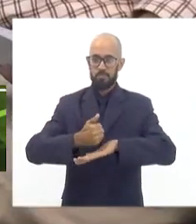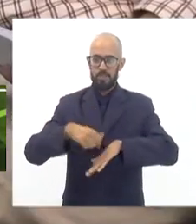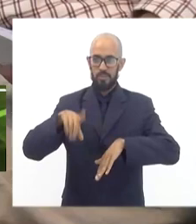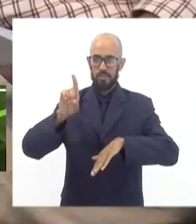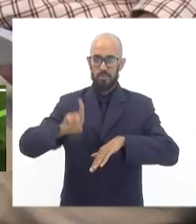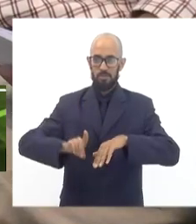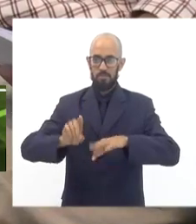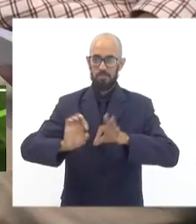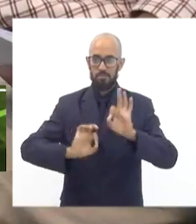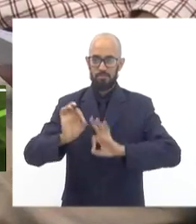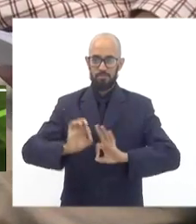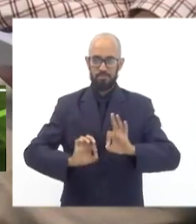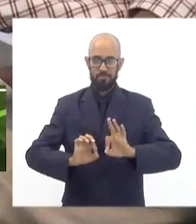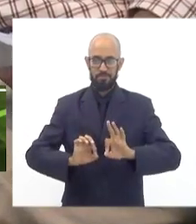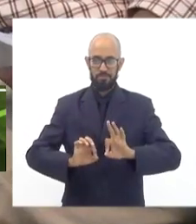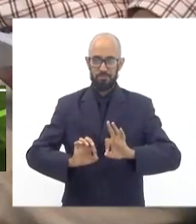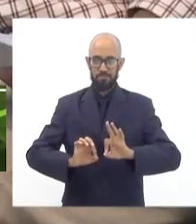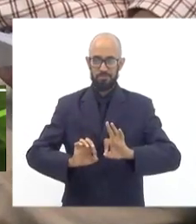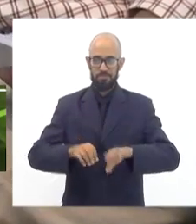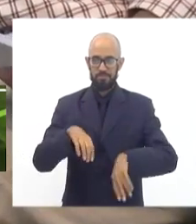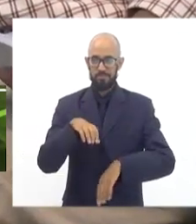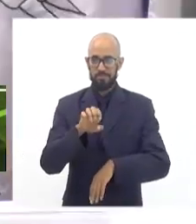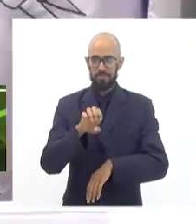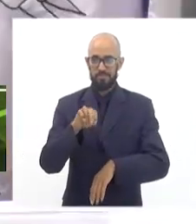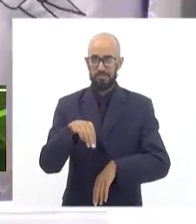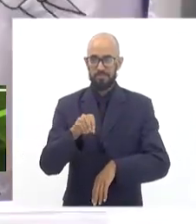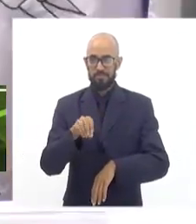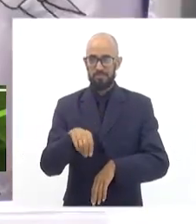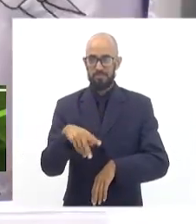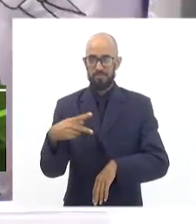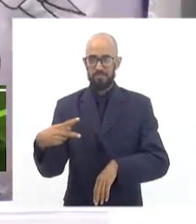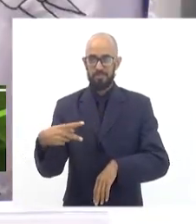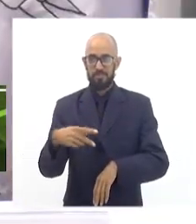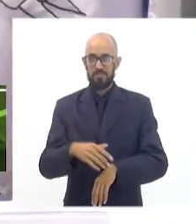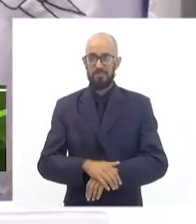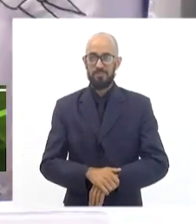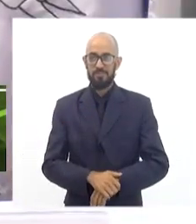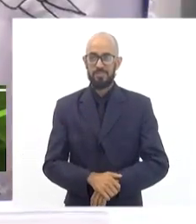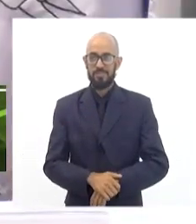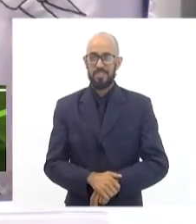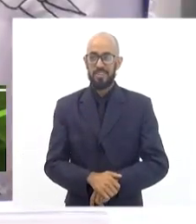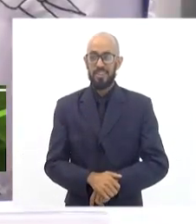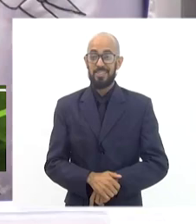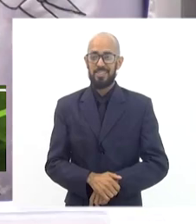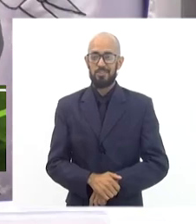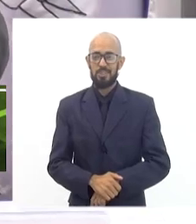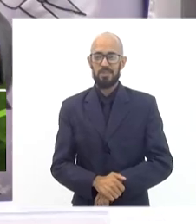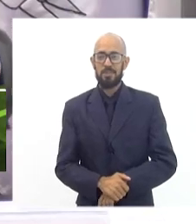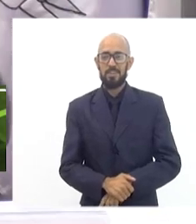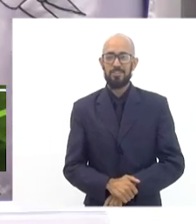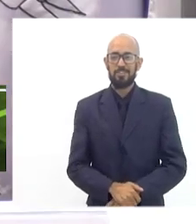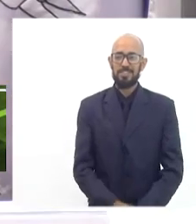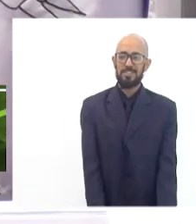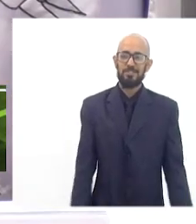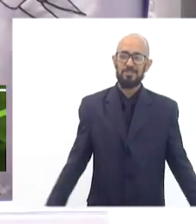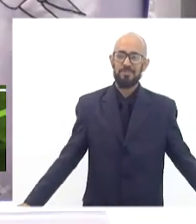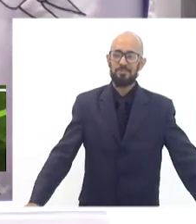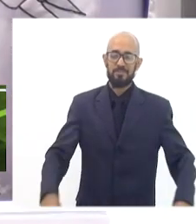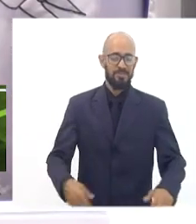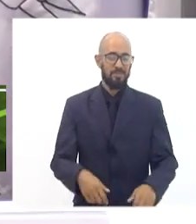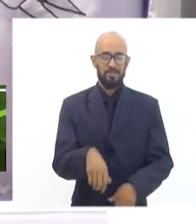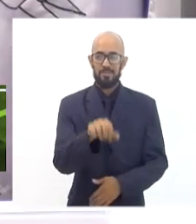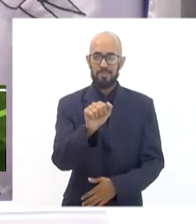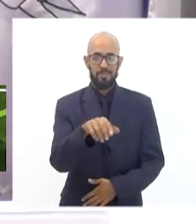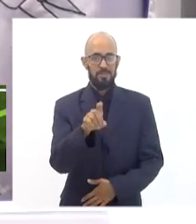e projetos da Mop agradecer a presença só por favor Vila prática não conheceu Seu